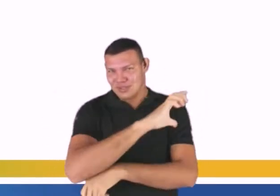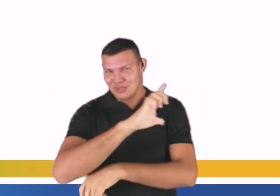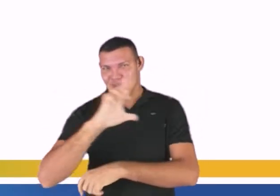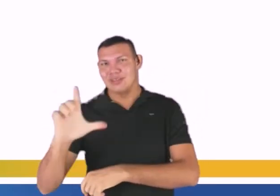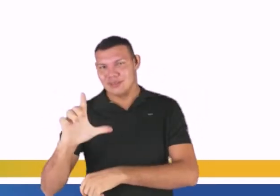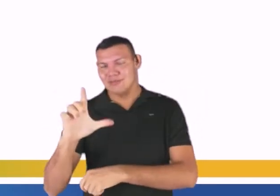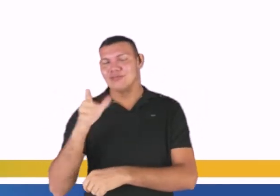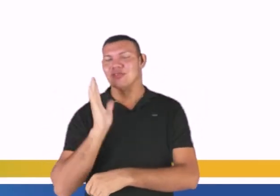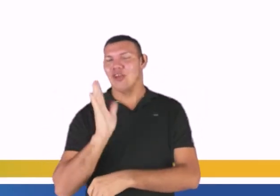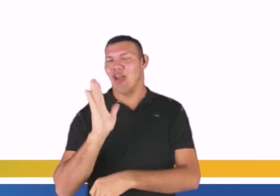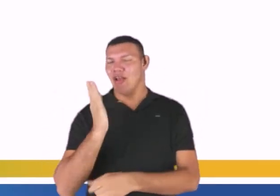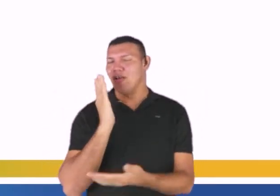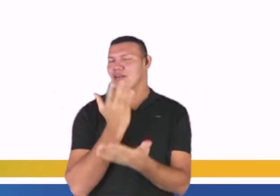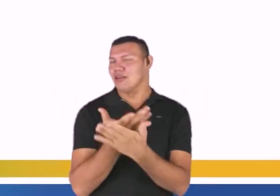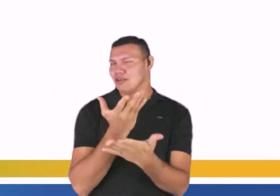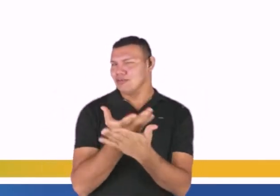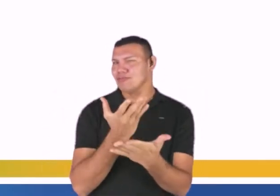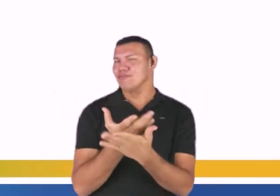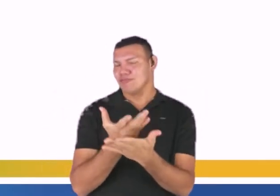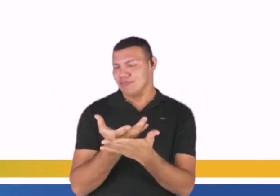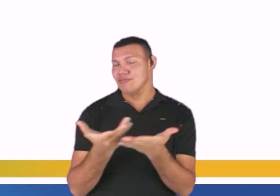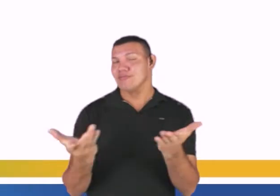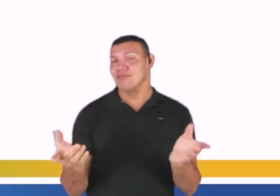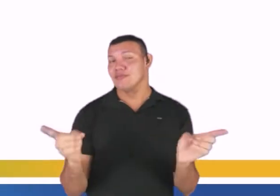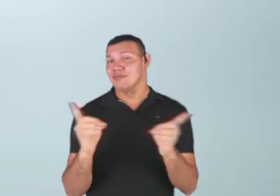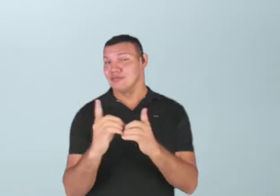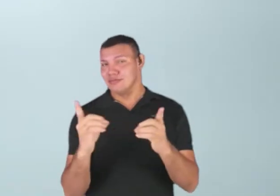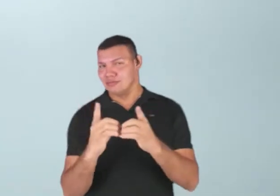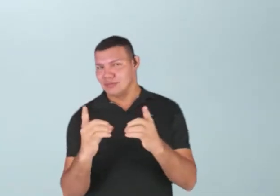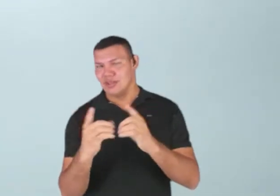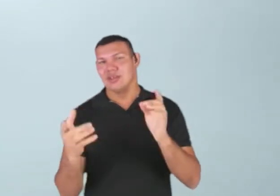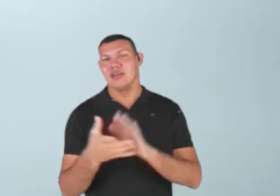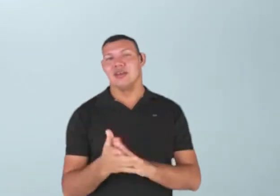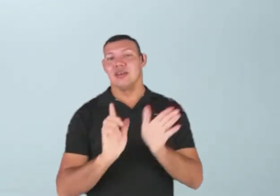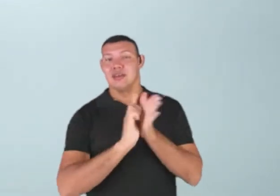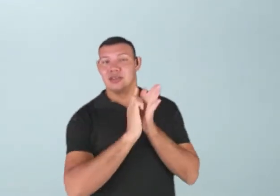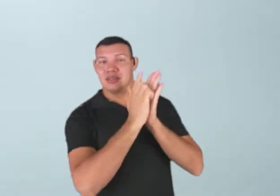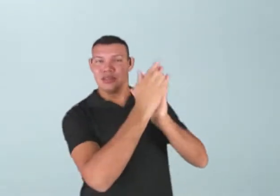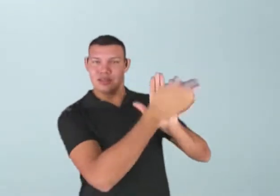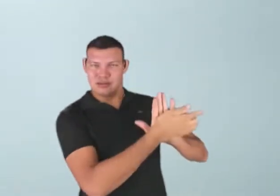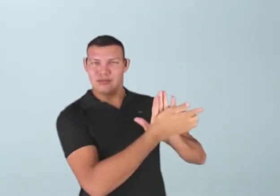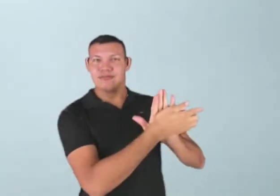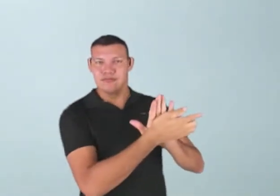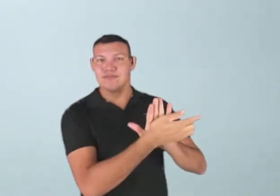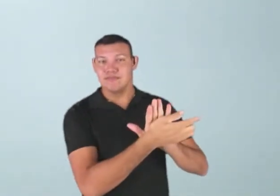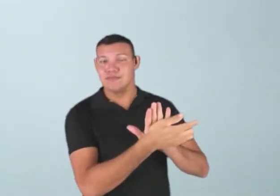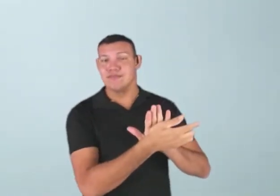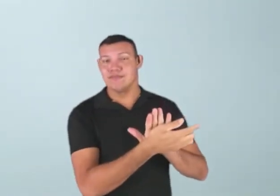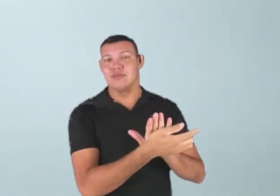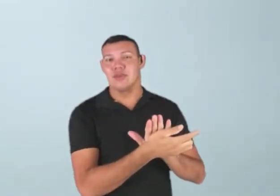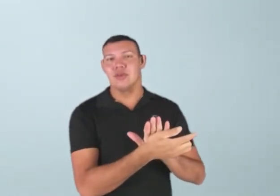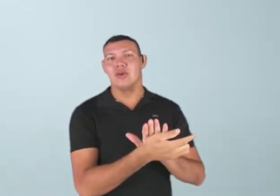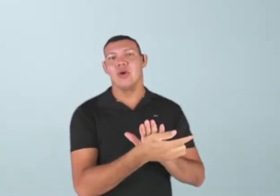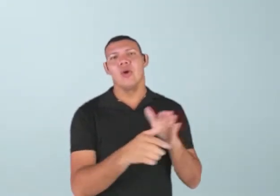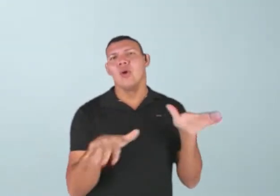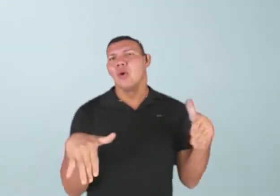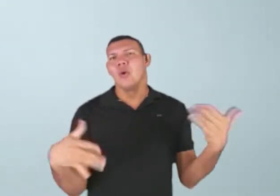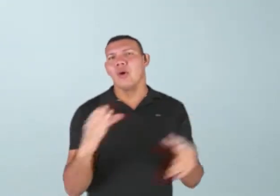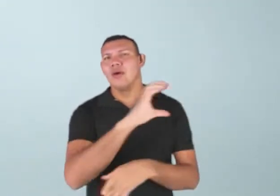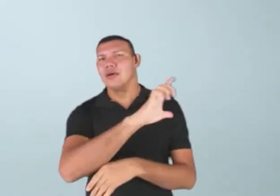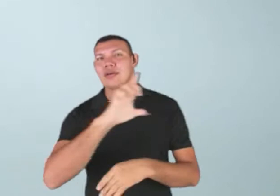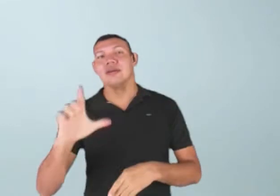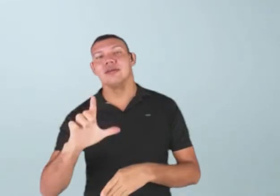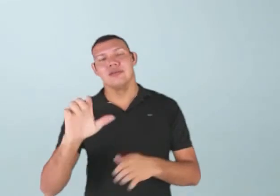que já foi estudado didaticamente até agora. Esse gênero de hoje se encaixa na esfera jornalística, tá